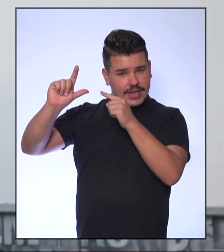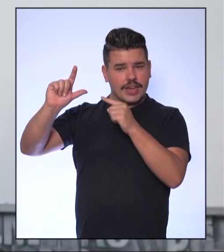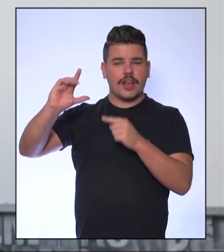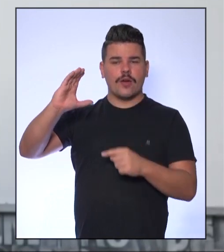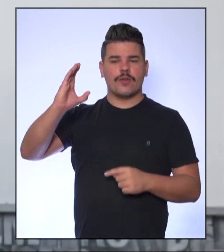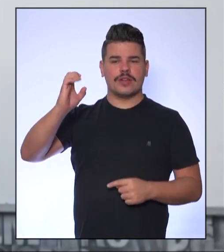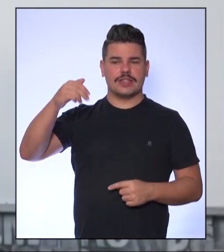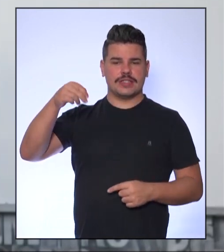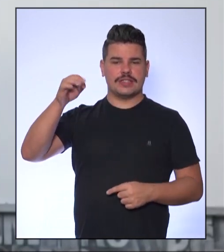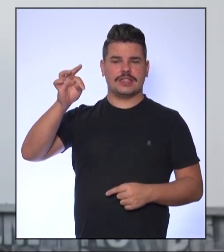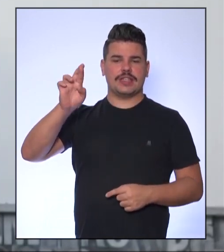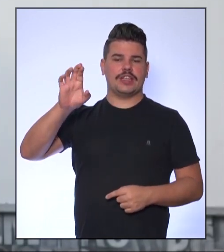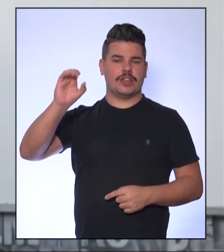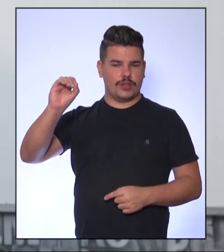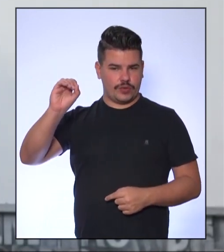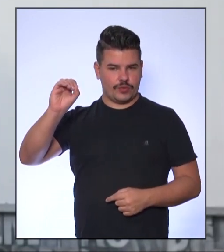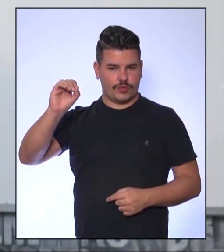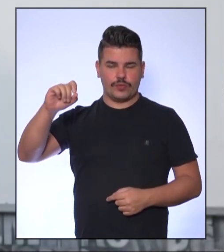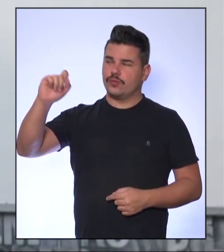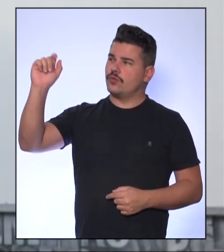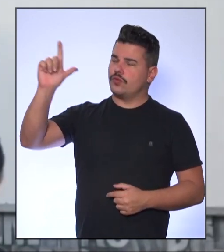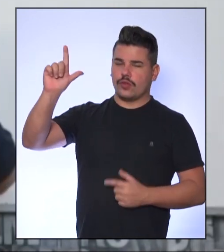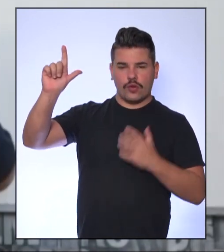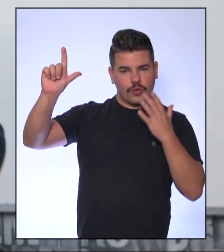centro. Em resumo,